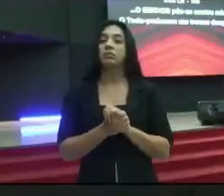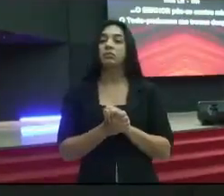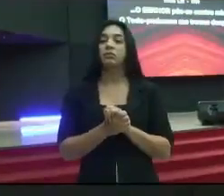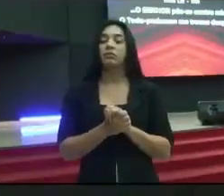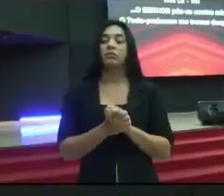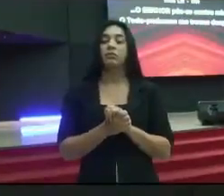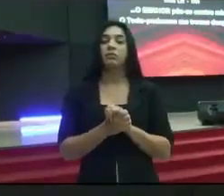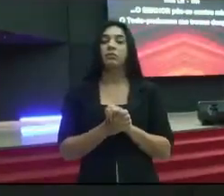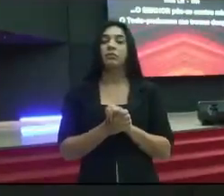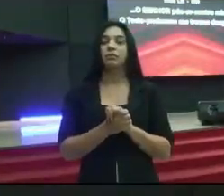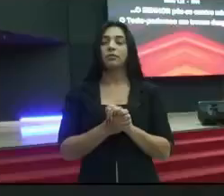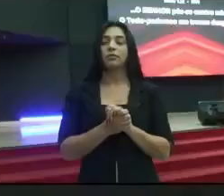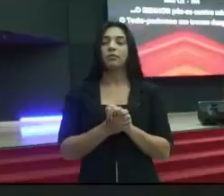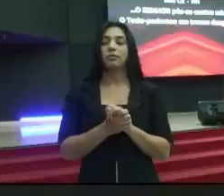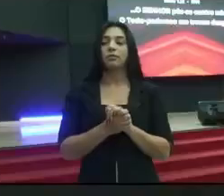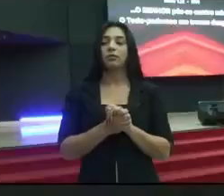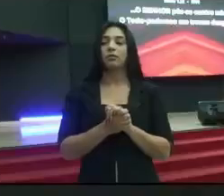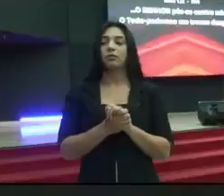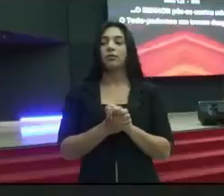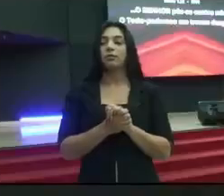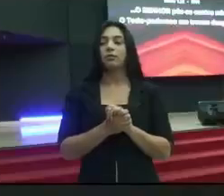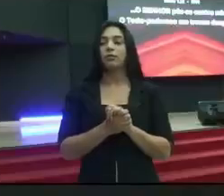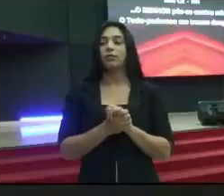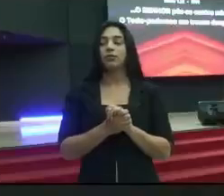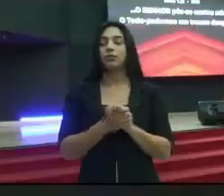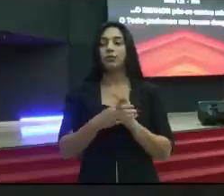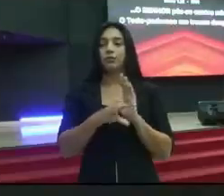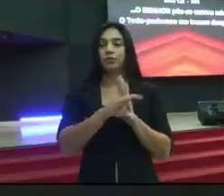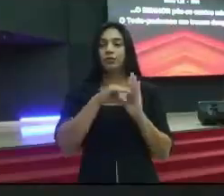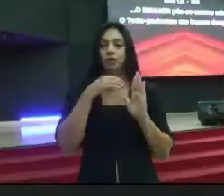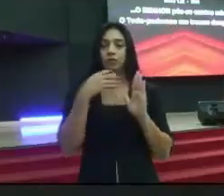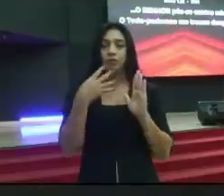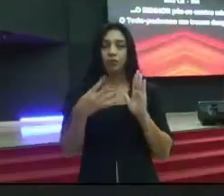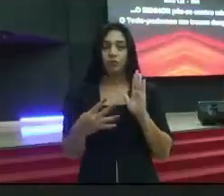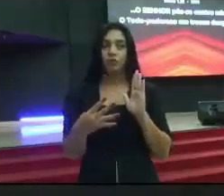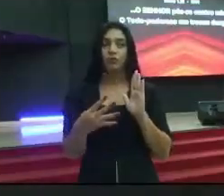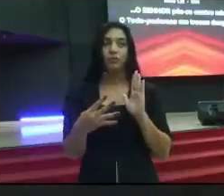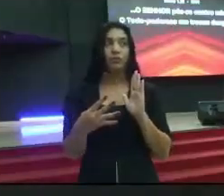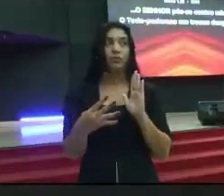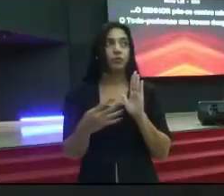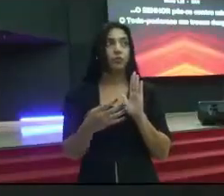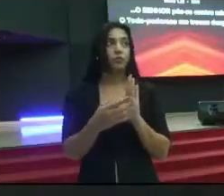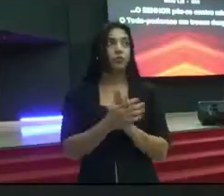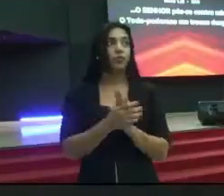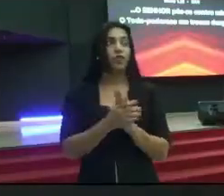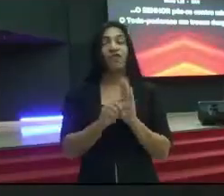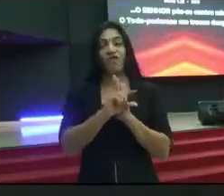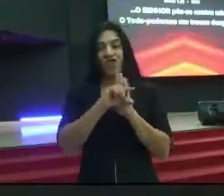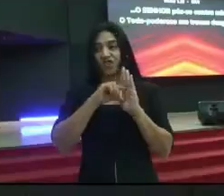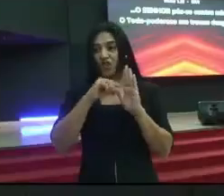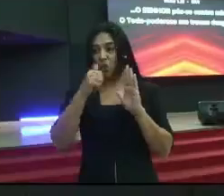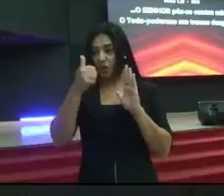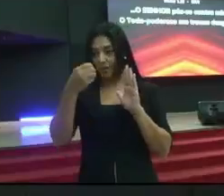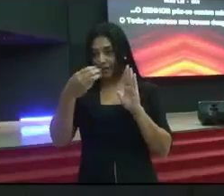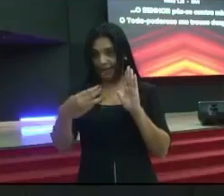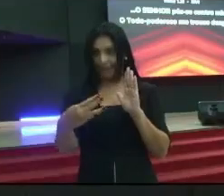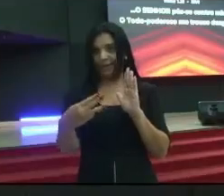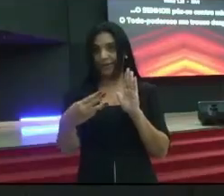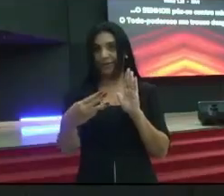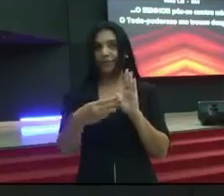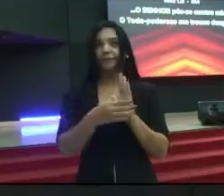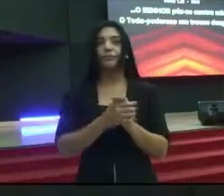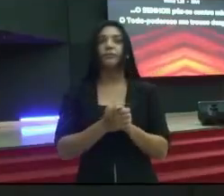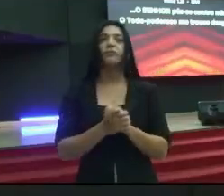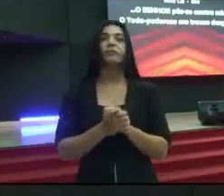Só você passar mais 2 páginas, capítulo 4. A partir do versículo 13.